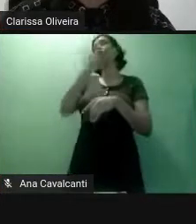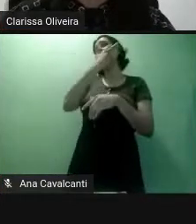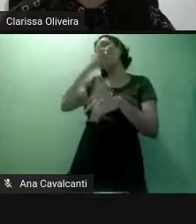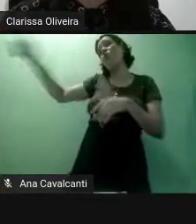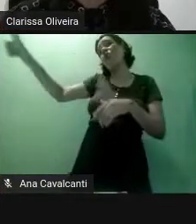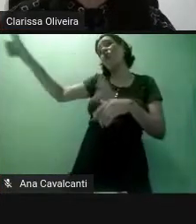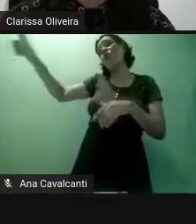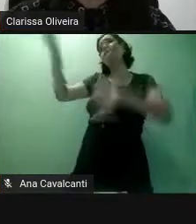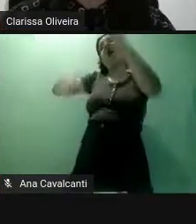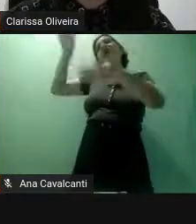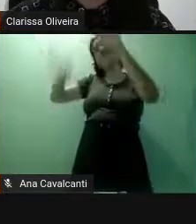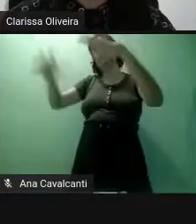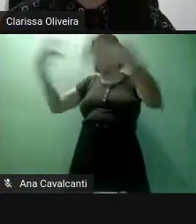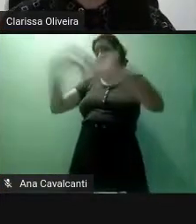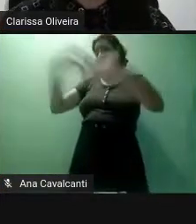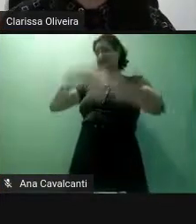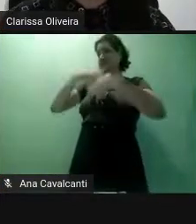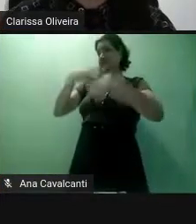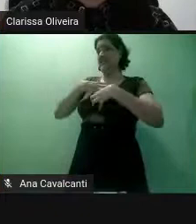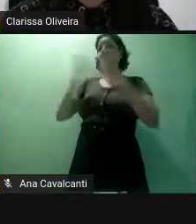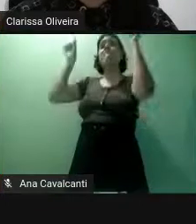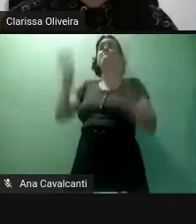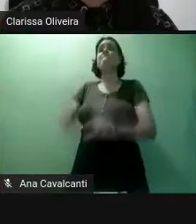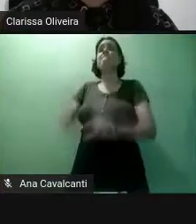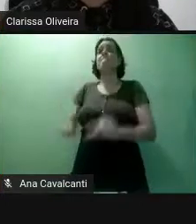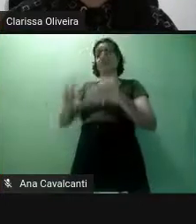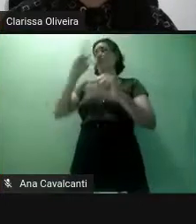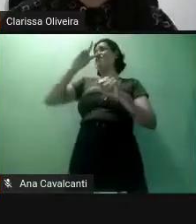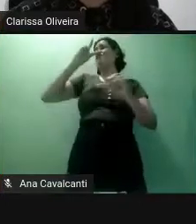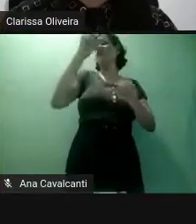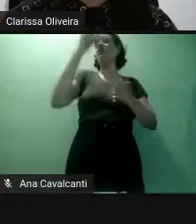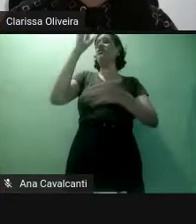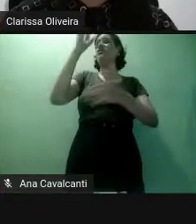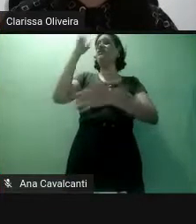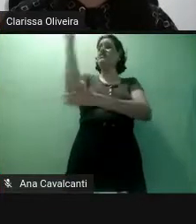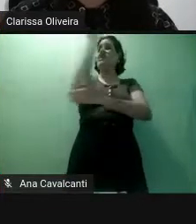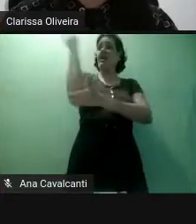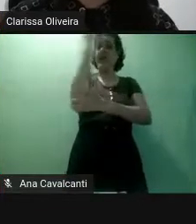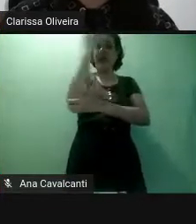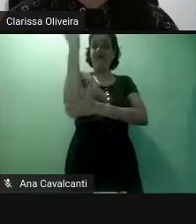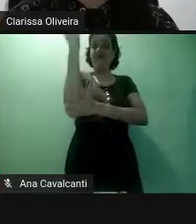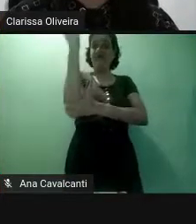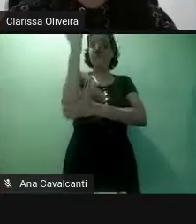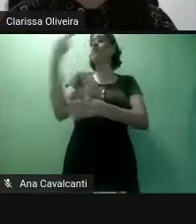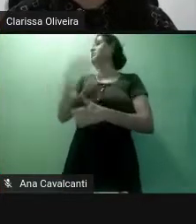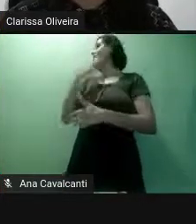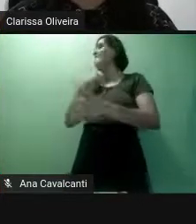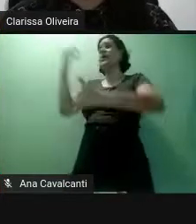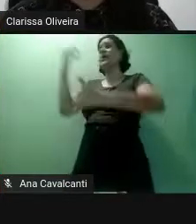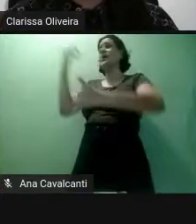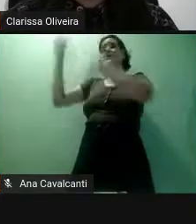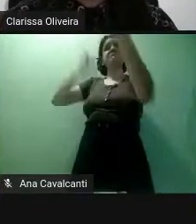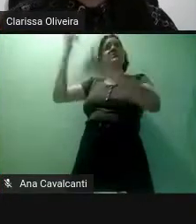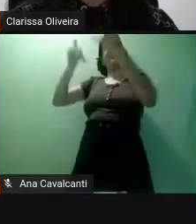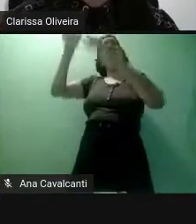mais graves. Por isso que a gente não pode brincar, porque é como se fosse uma roleta russa. Há aqueles que não